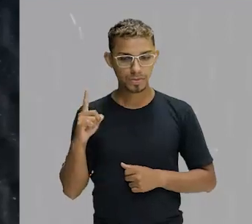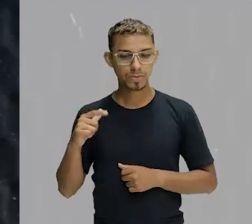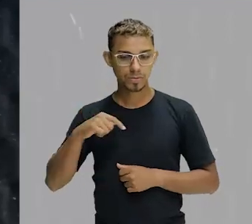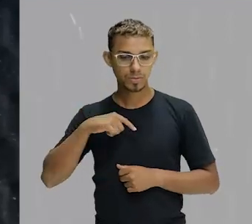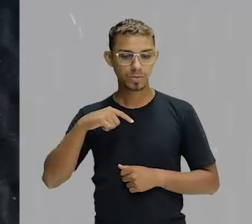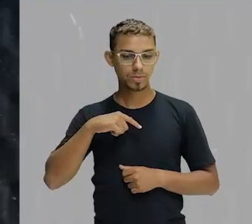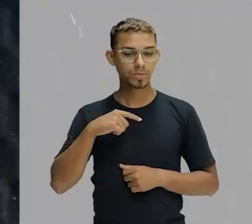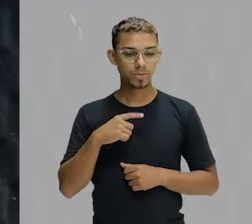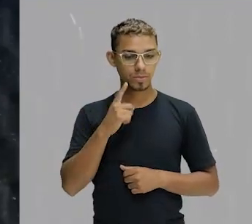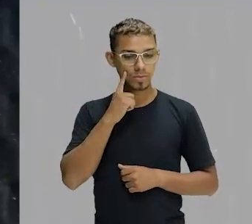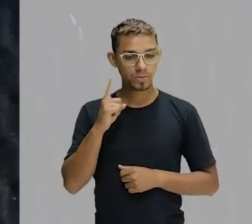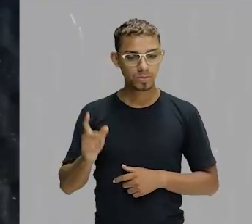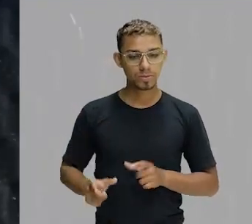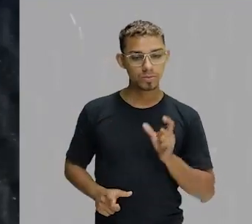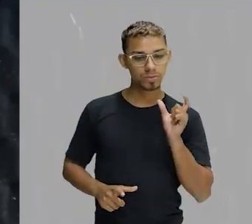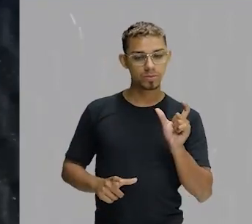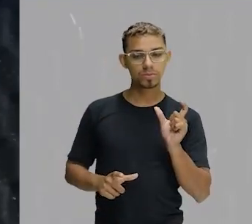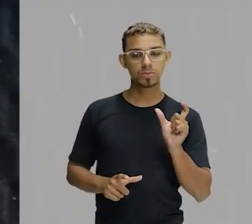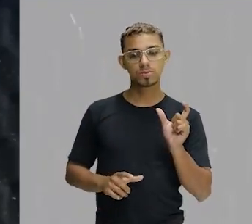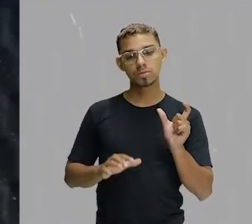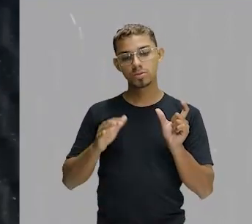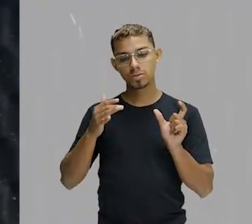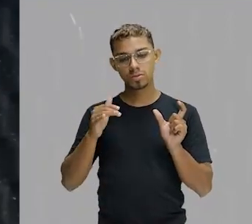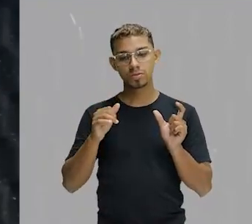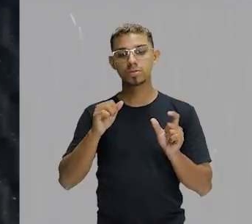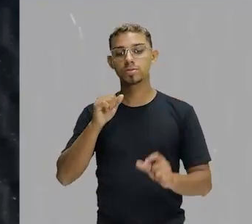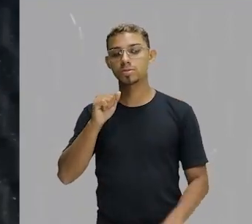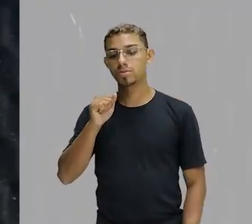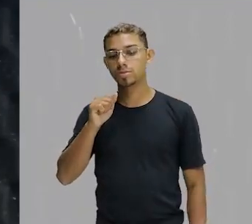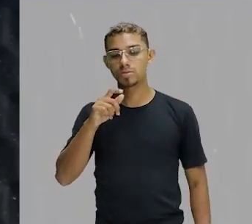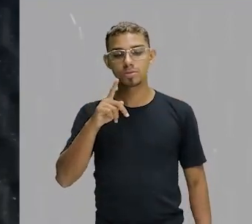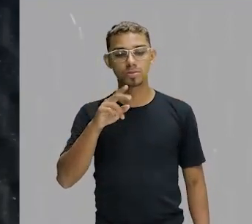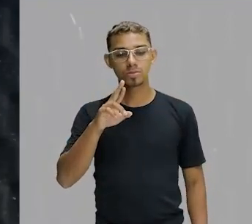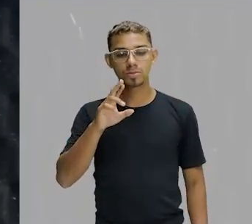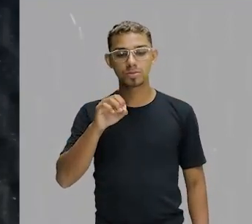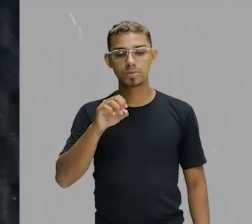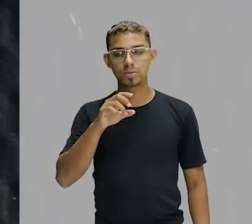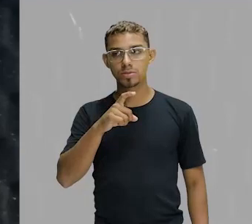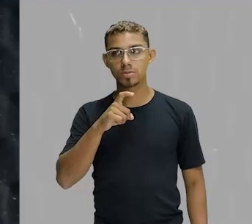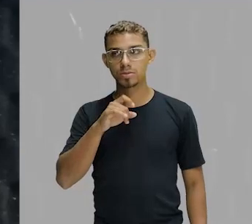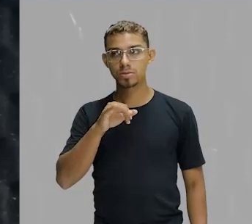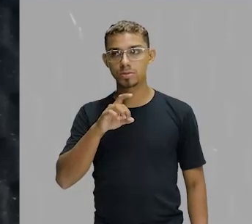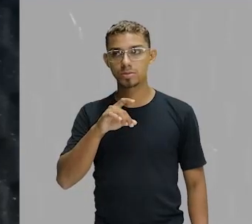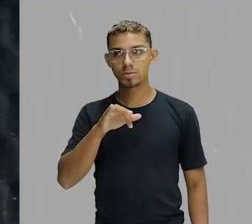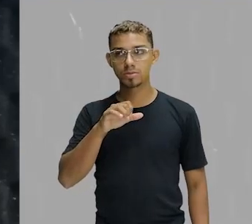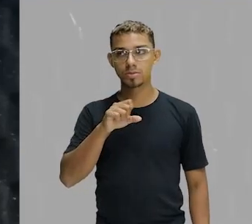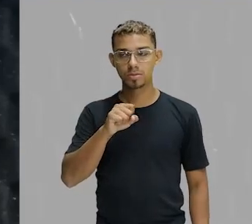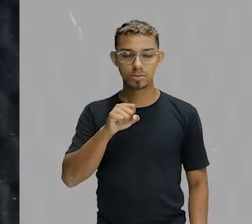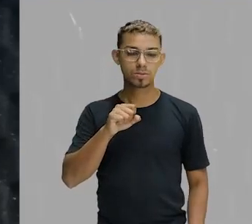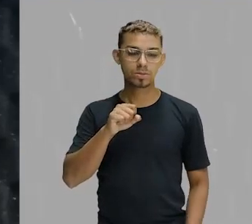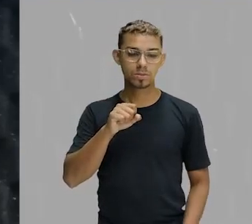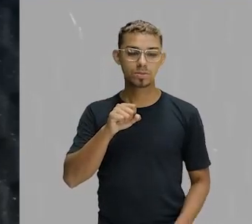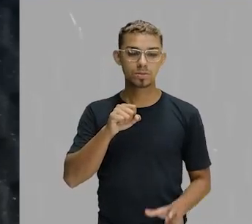tem uma palavrinha muito legal no enunciado, que eu já chamo a atenção de vocês e você grifa, por favor. Olha o termo aqui, ó.